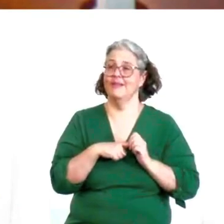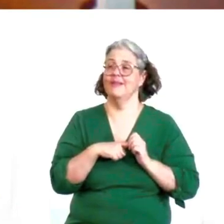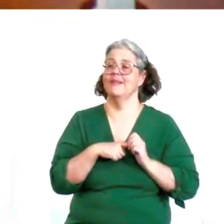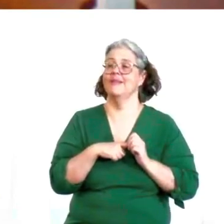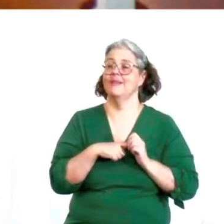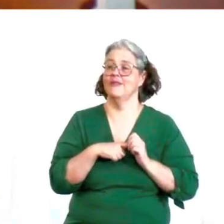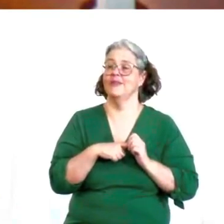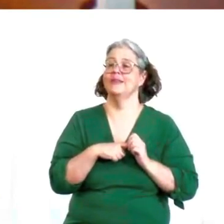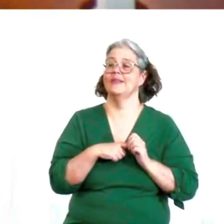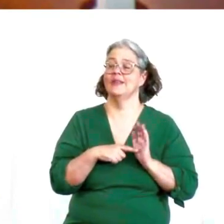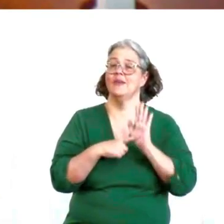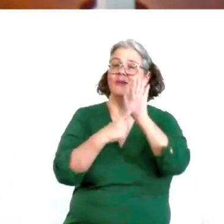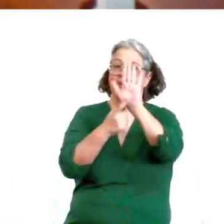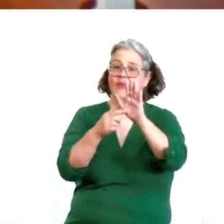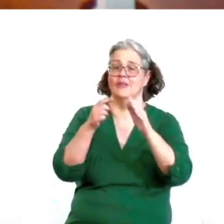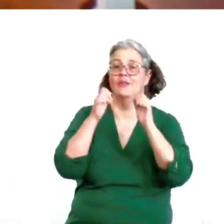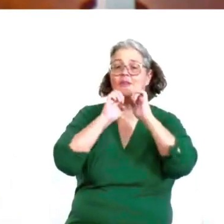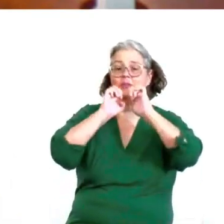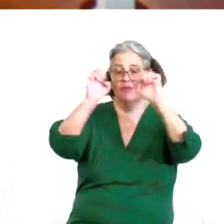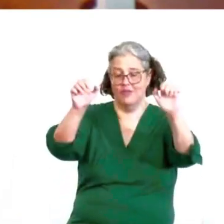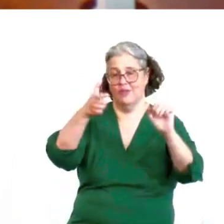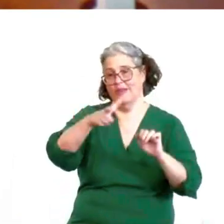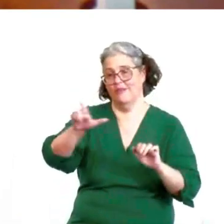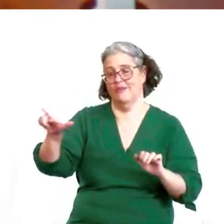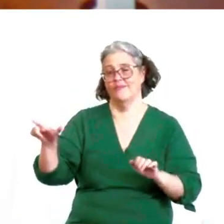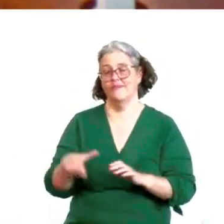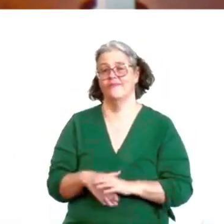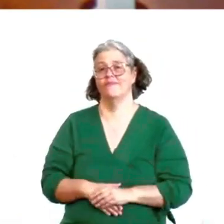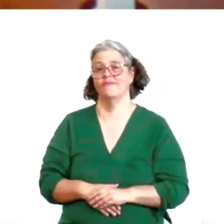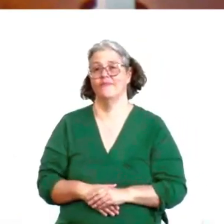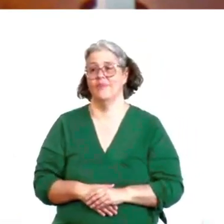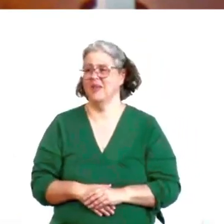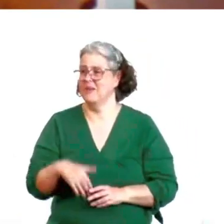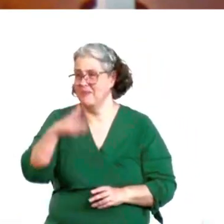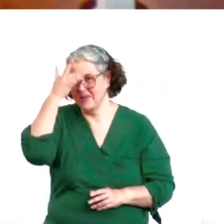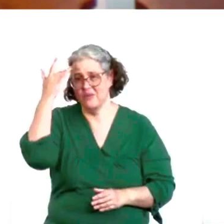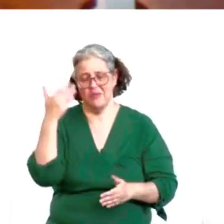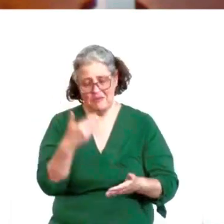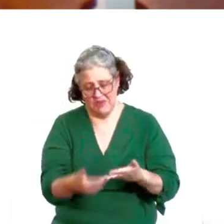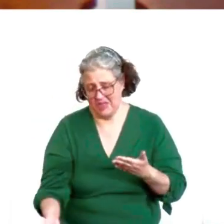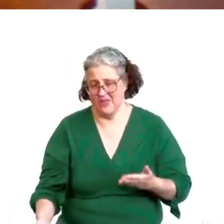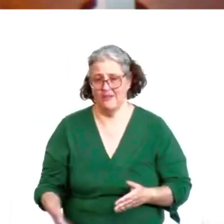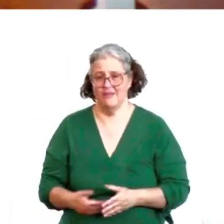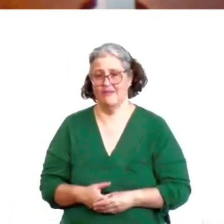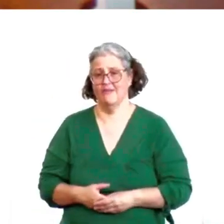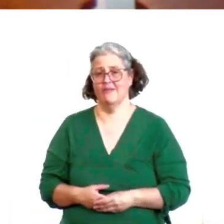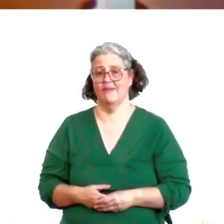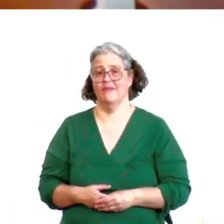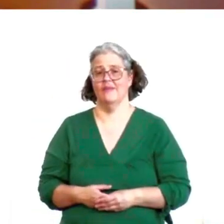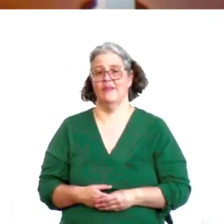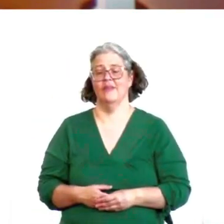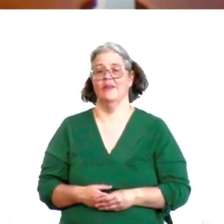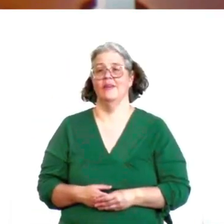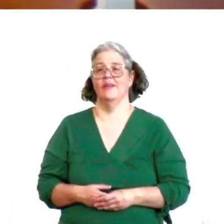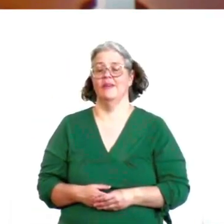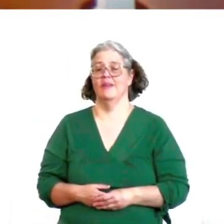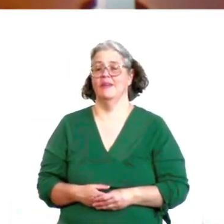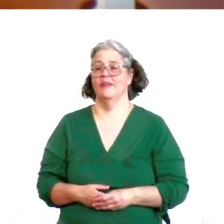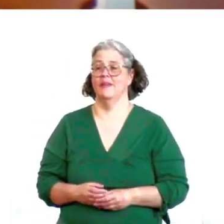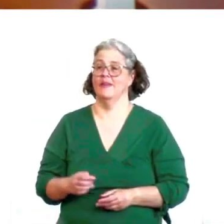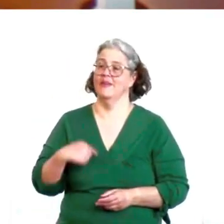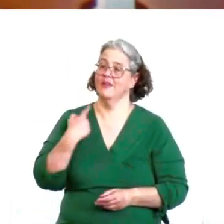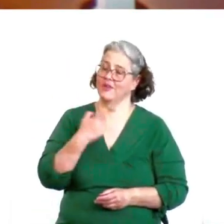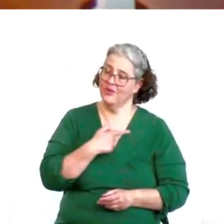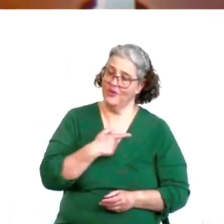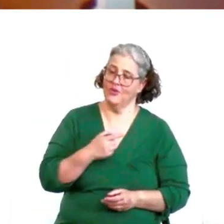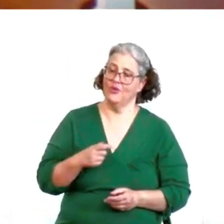salvação. Para reivindicar os eleitos de Deus perdidos neste mundo para Deus. E assim nós